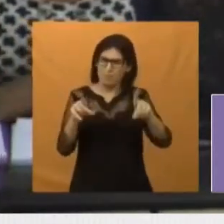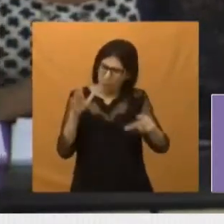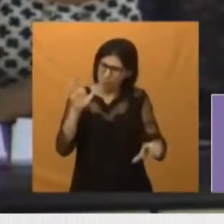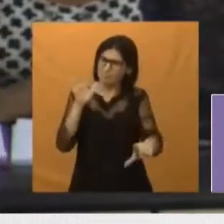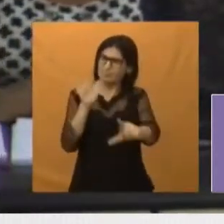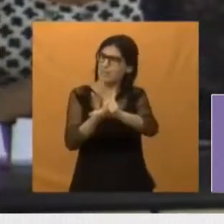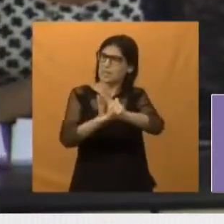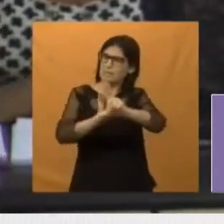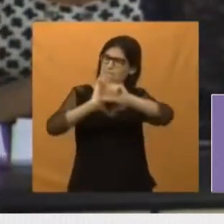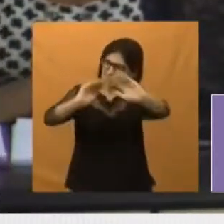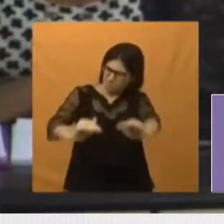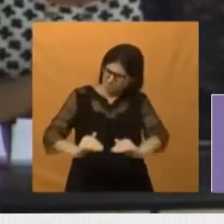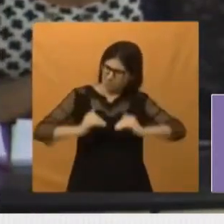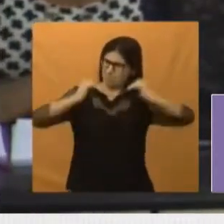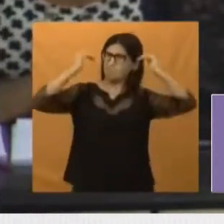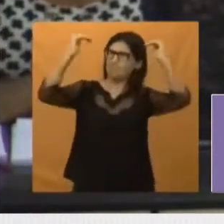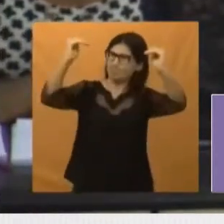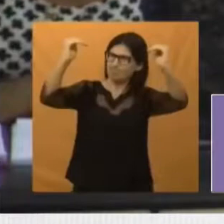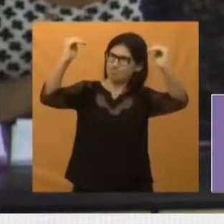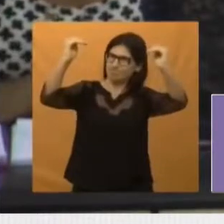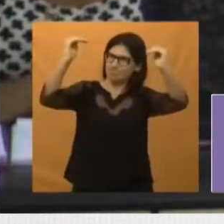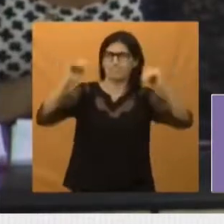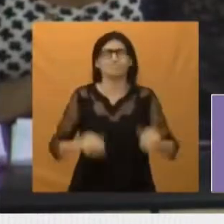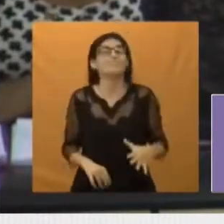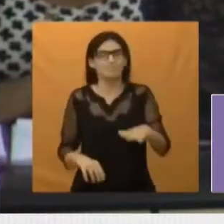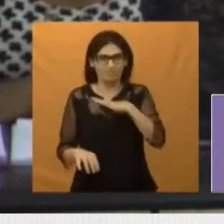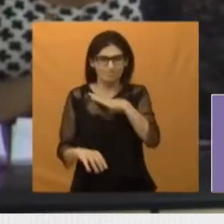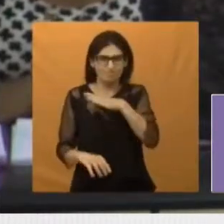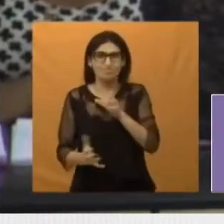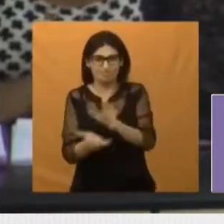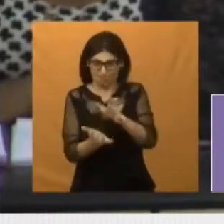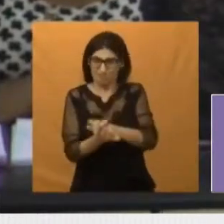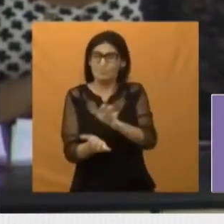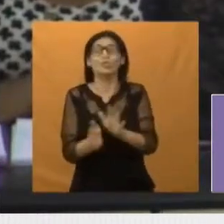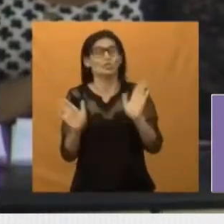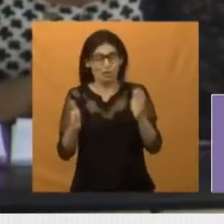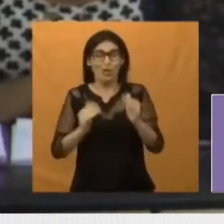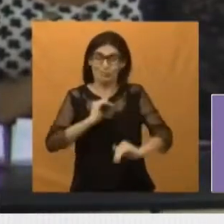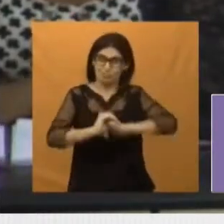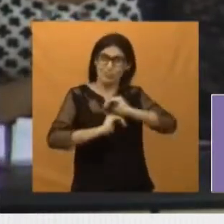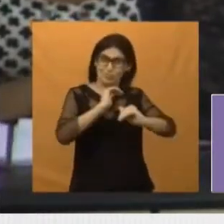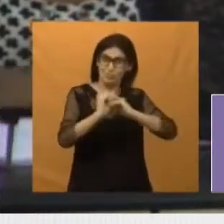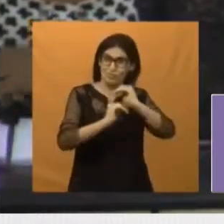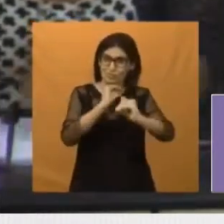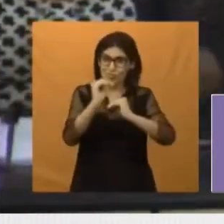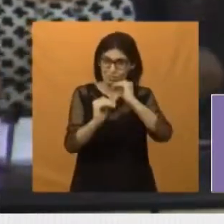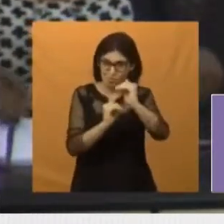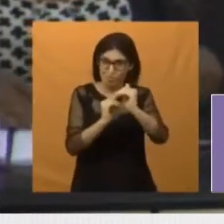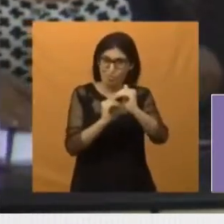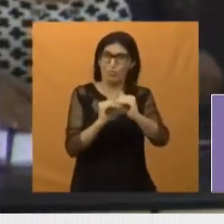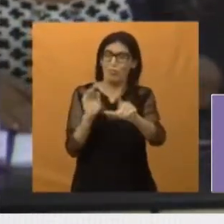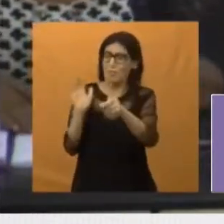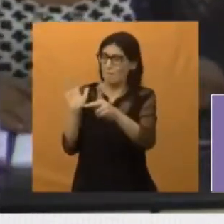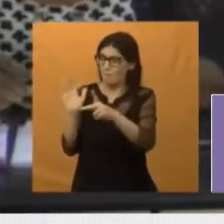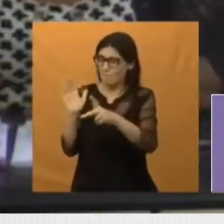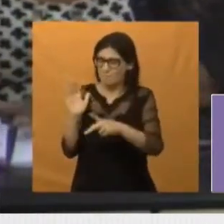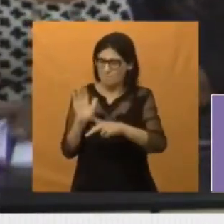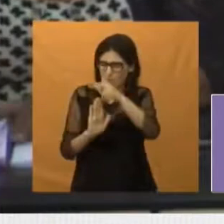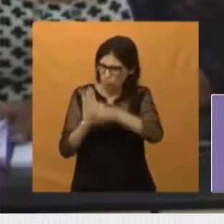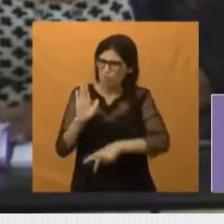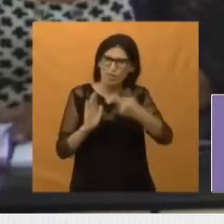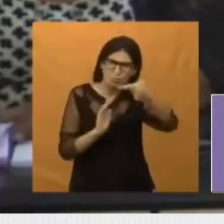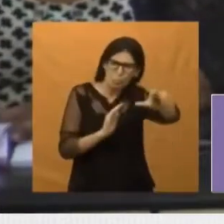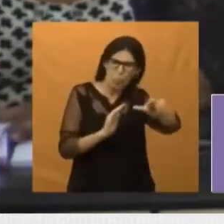vai resultar num trabalho de referência para o município de Jacareí, que já desenvolve inúmeros projetos